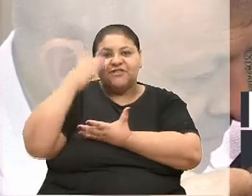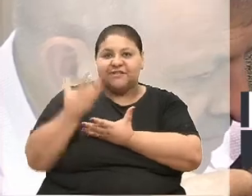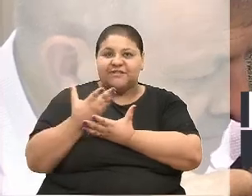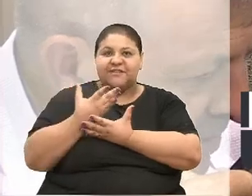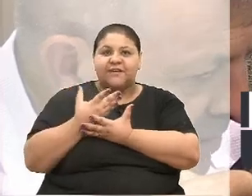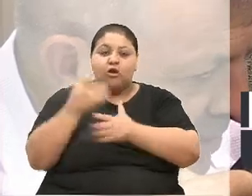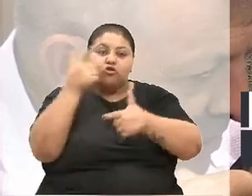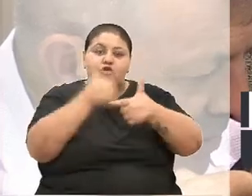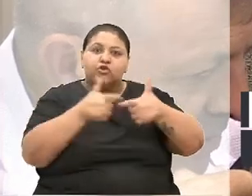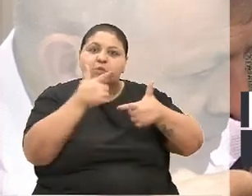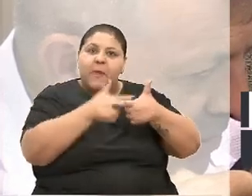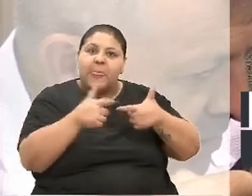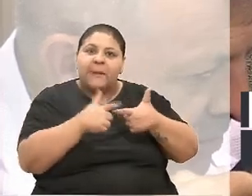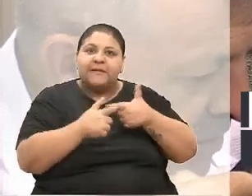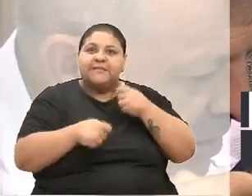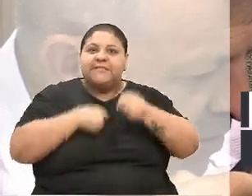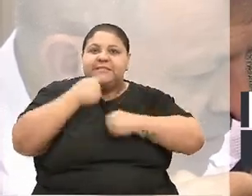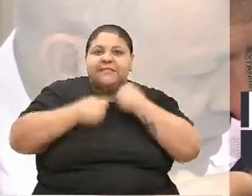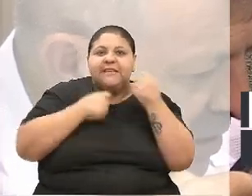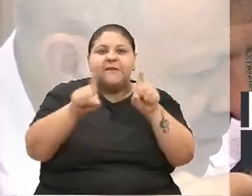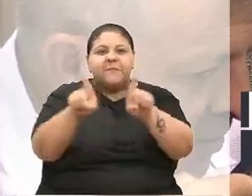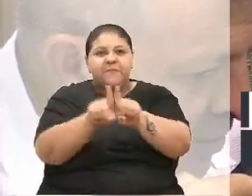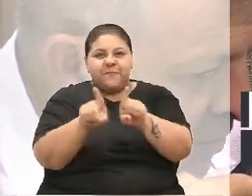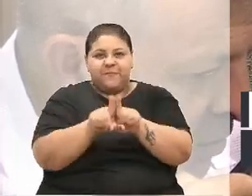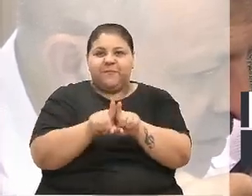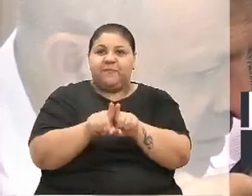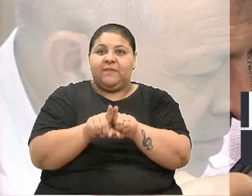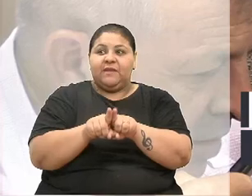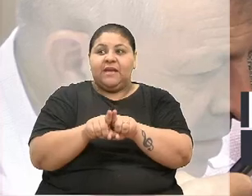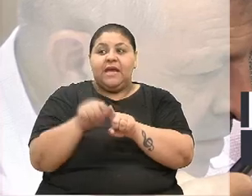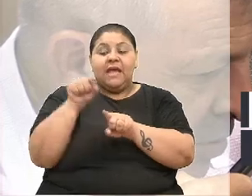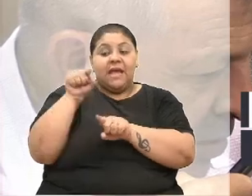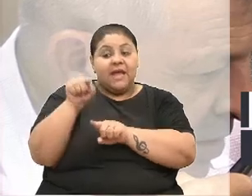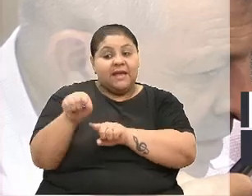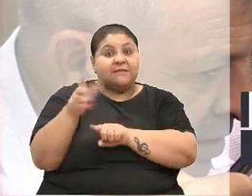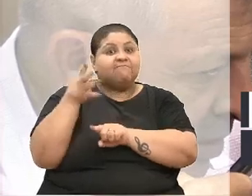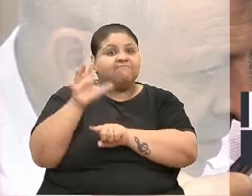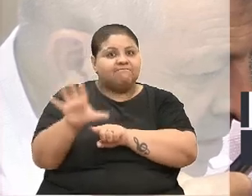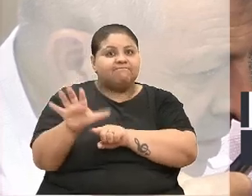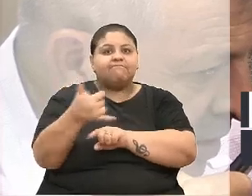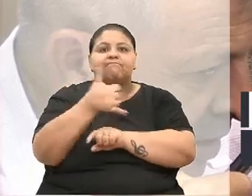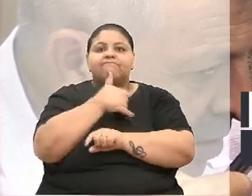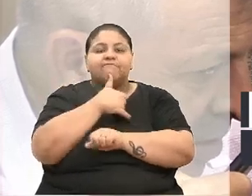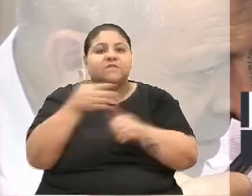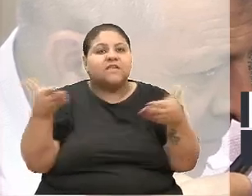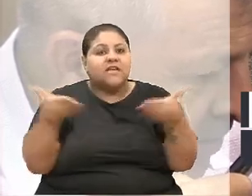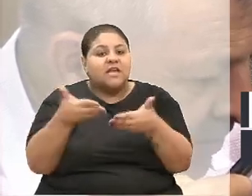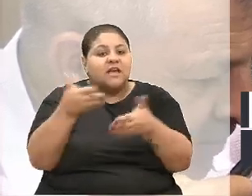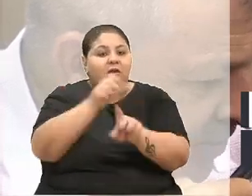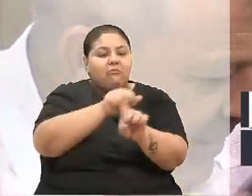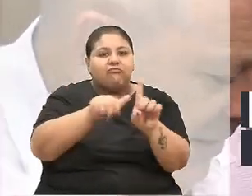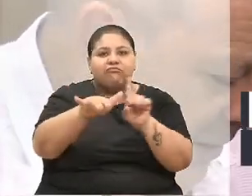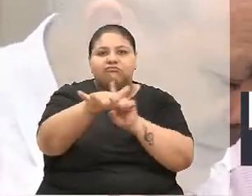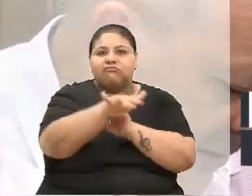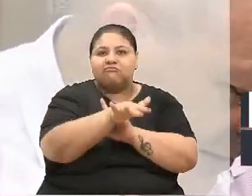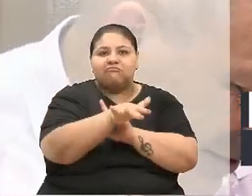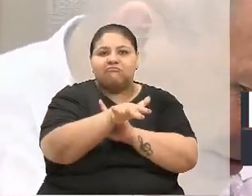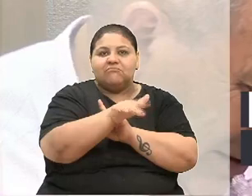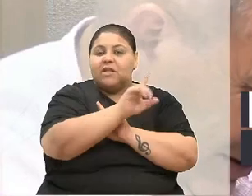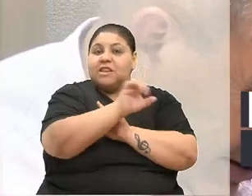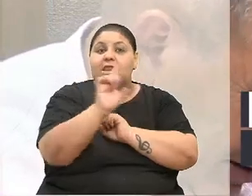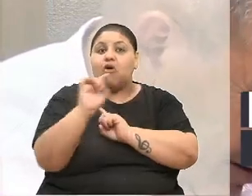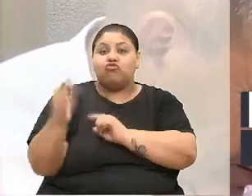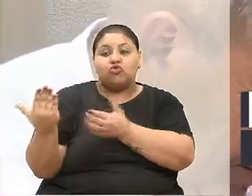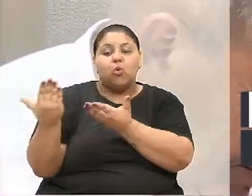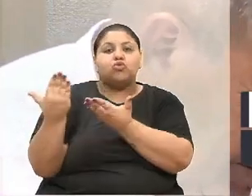seus problemas, os seus anseios. Esta situação que, infelizmente, hoje a nossa sociedade, não apenas os